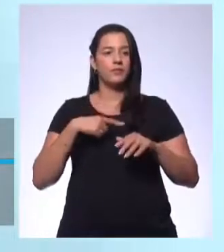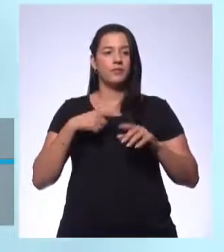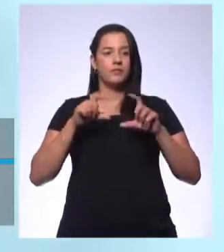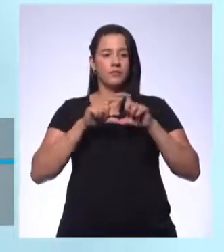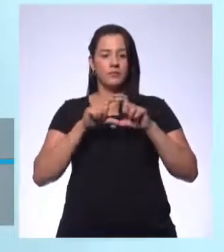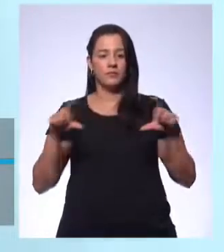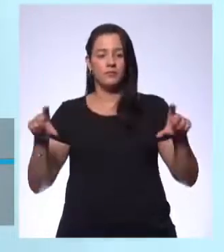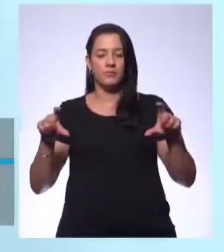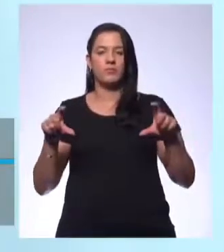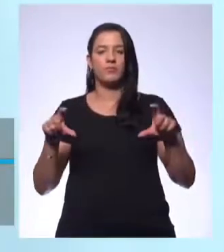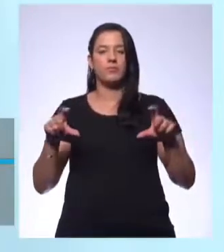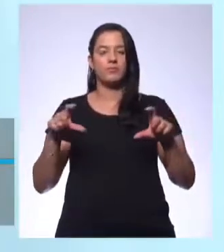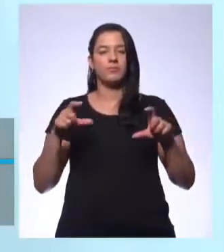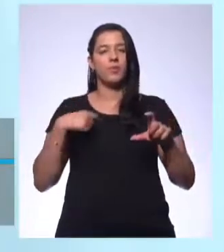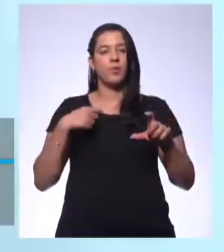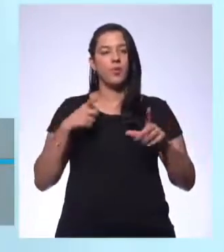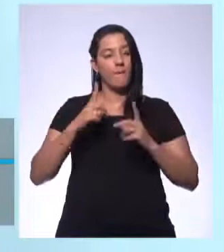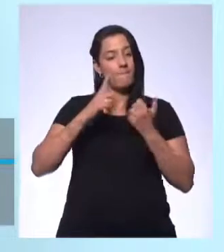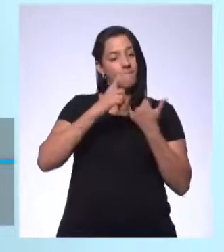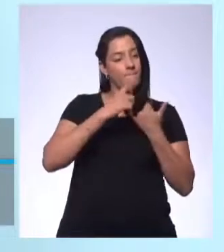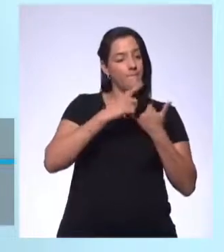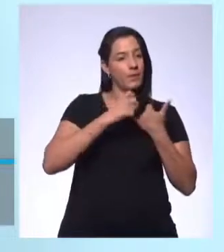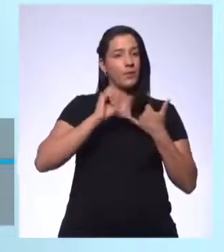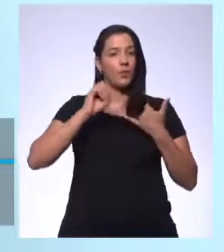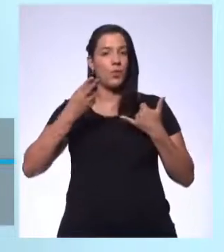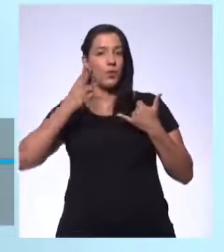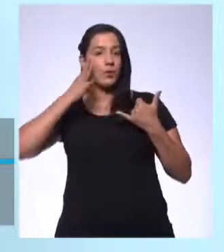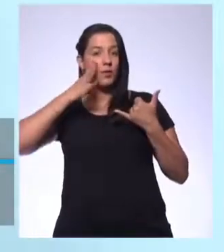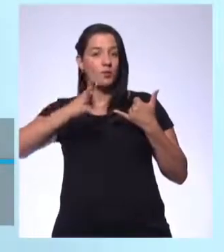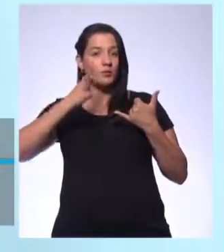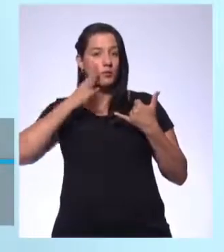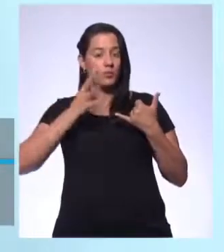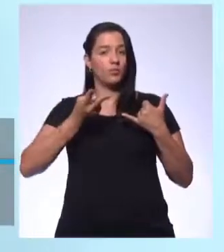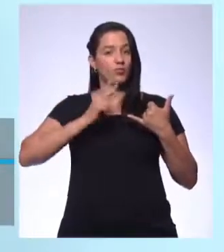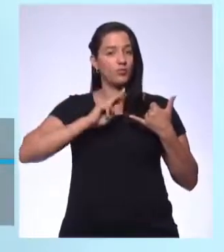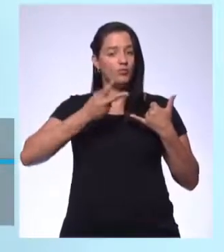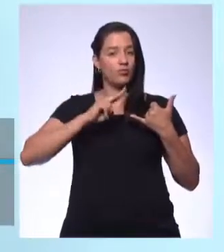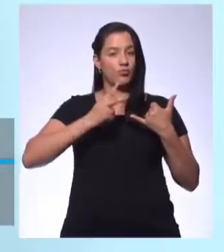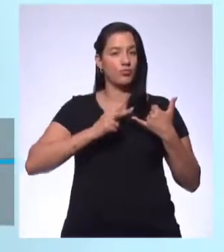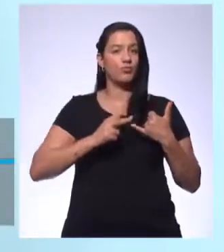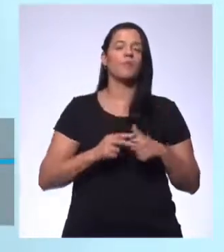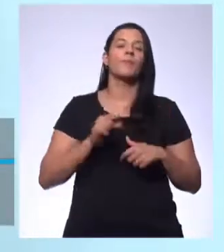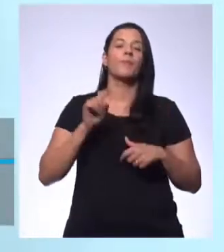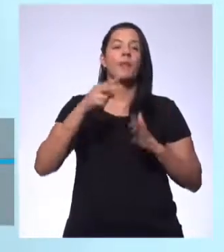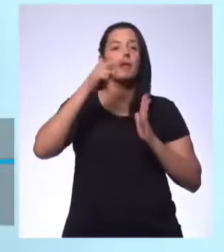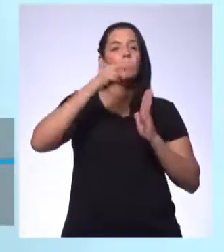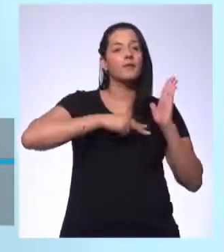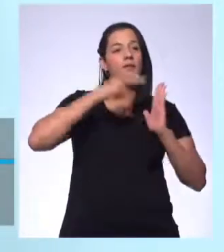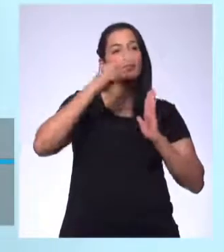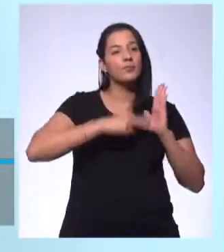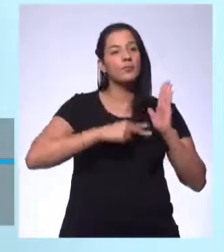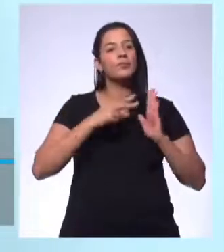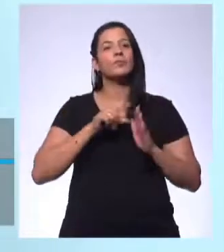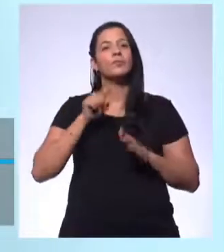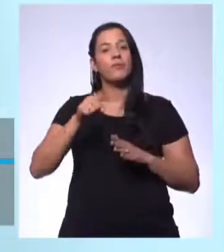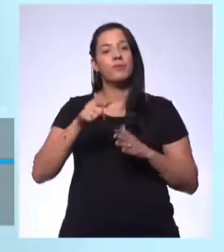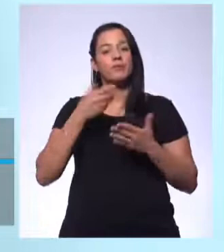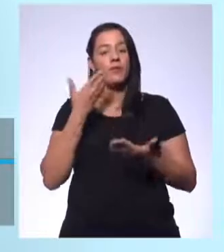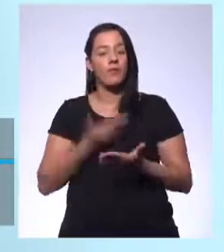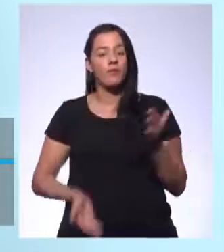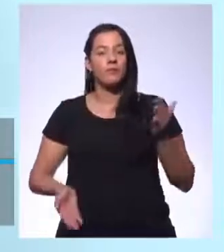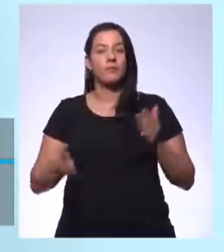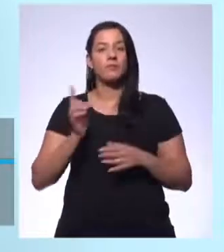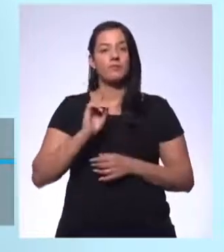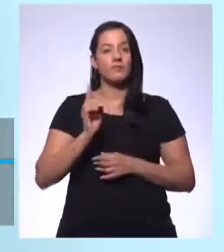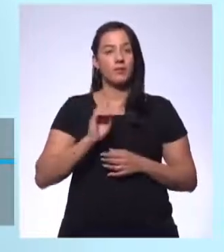caderno do aluno, ou printa a tela, ou presta bem atenção, faz as duas coisas, né? Ou presta bem atenção na leitura para você não se perder na